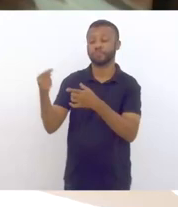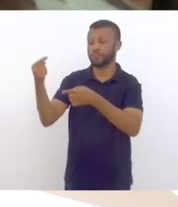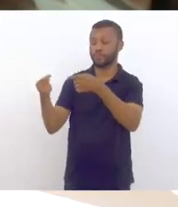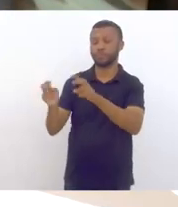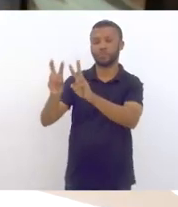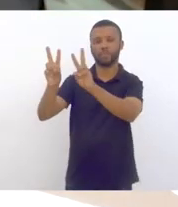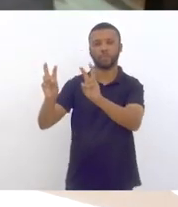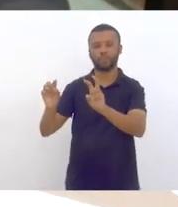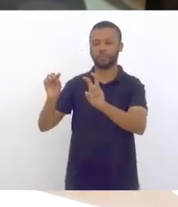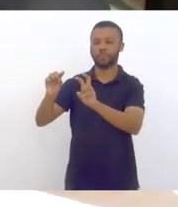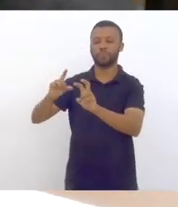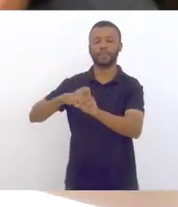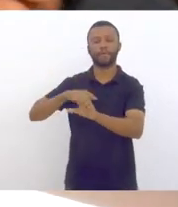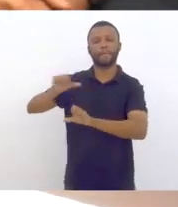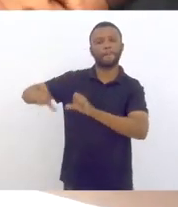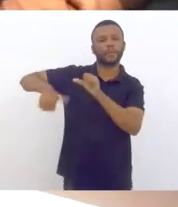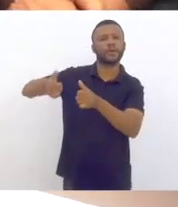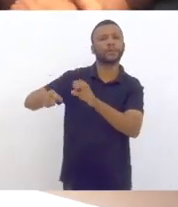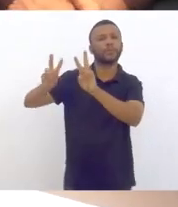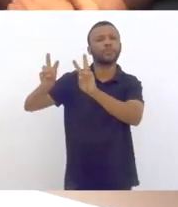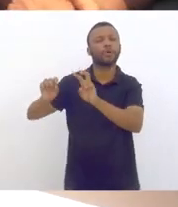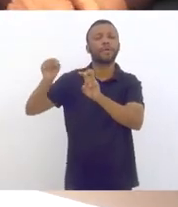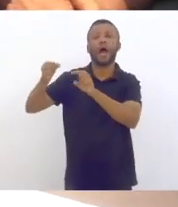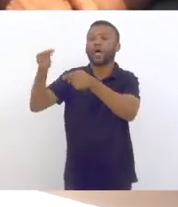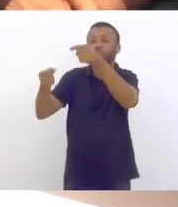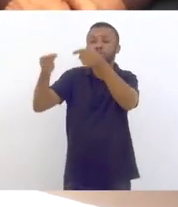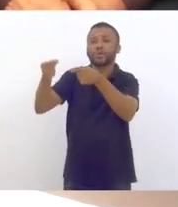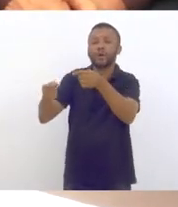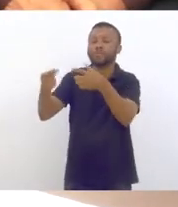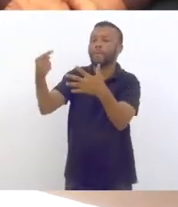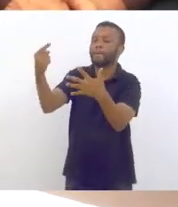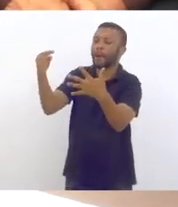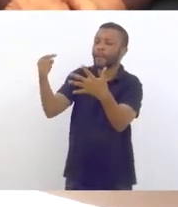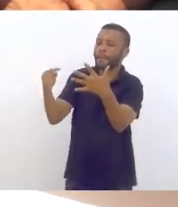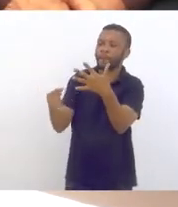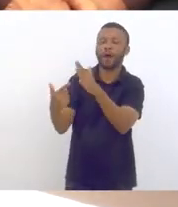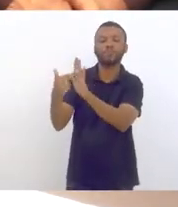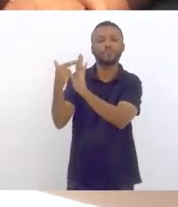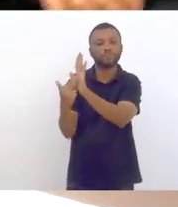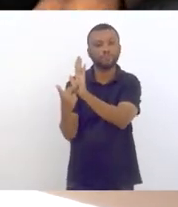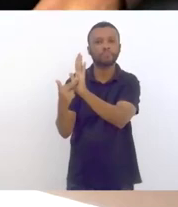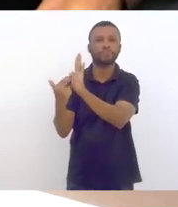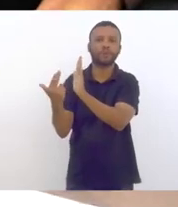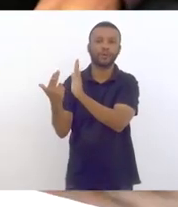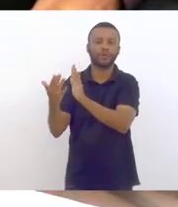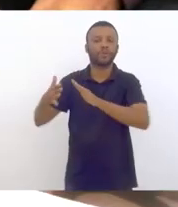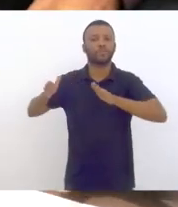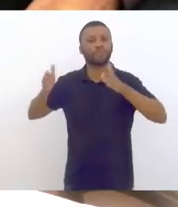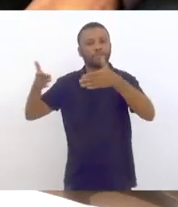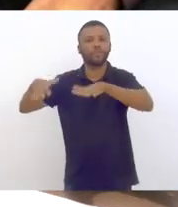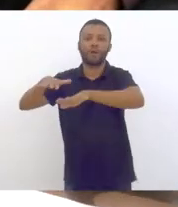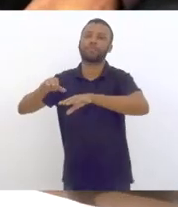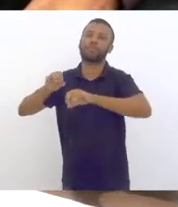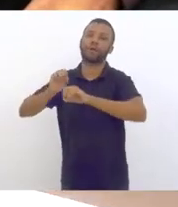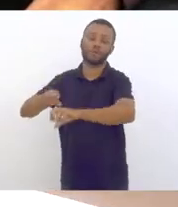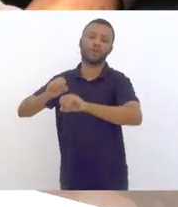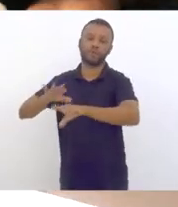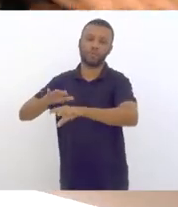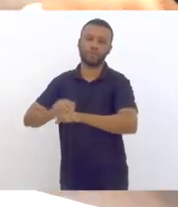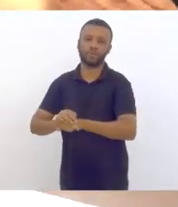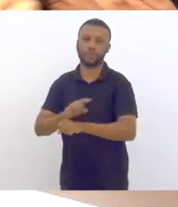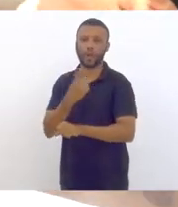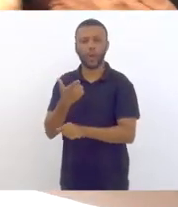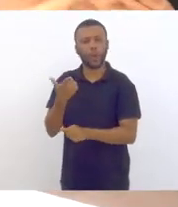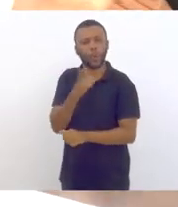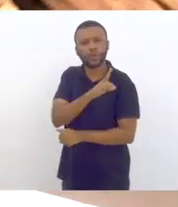dos critérios educacionais onde a gente conseguiu chegar em alguns parâmetros muito importante que